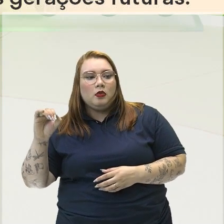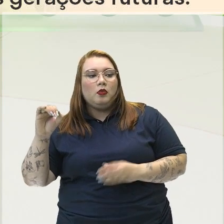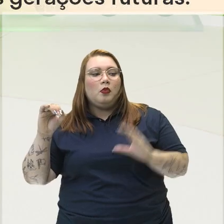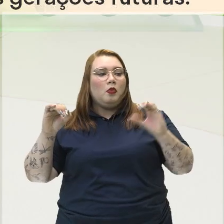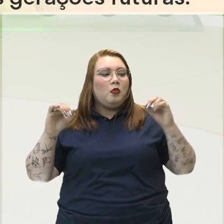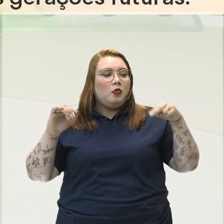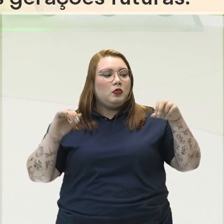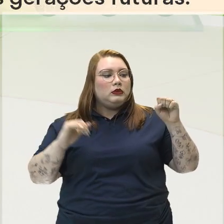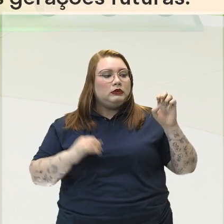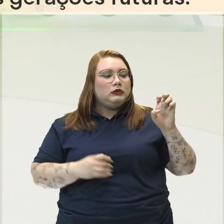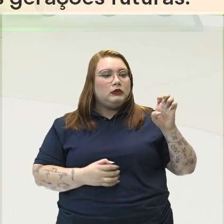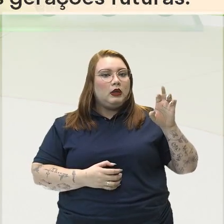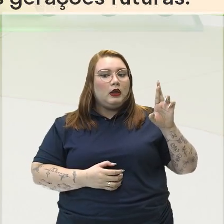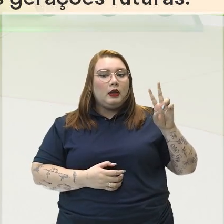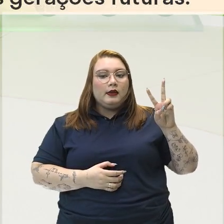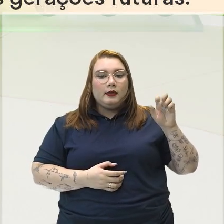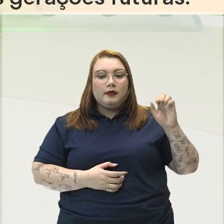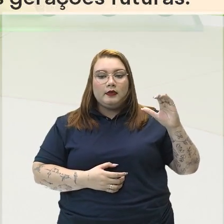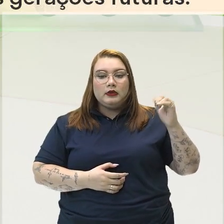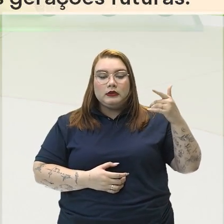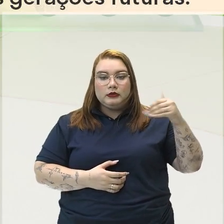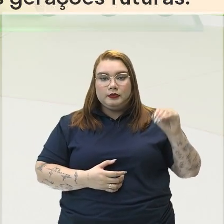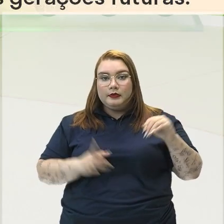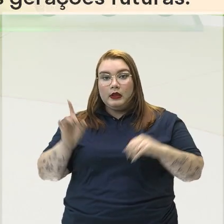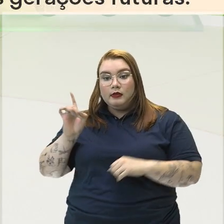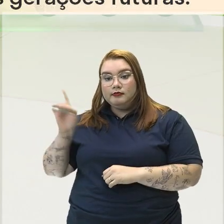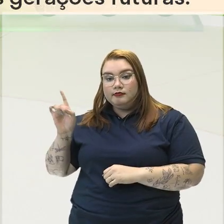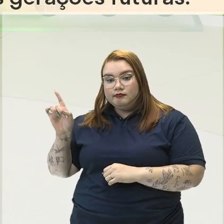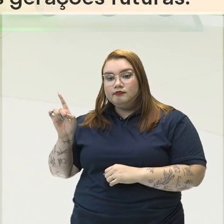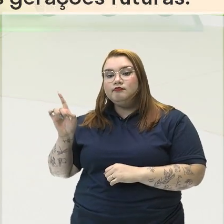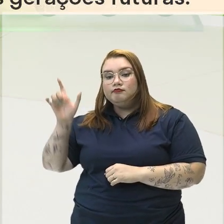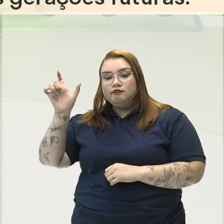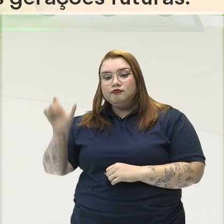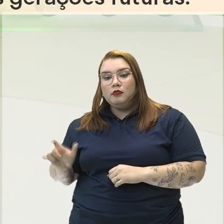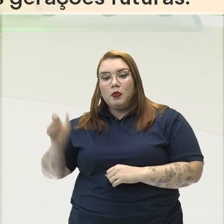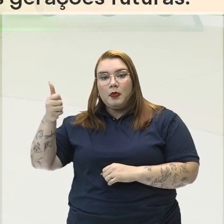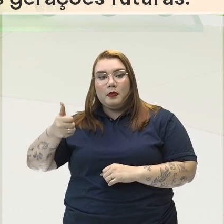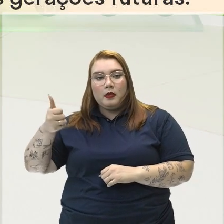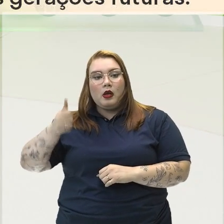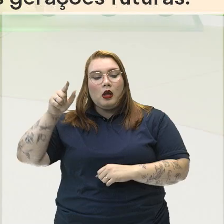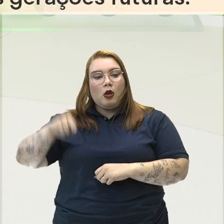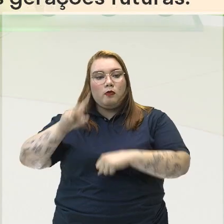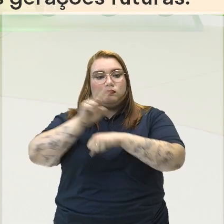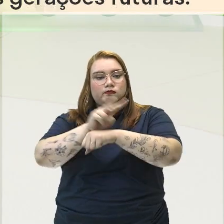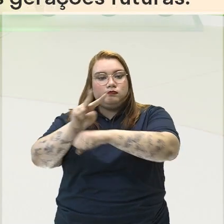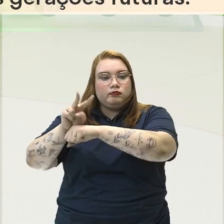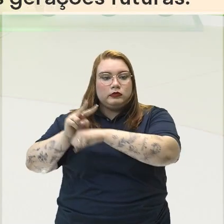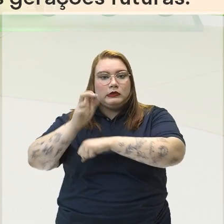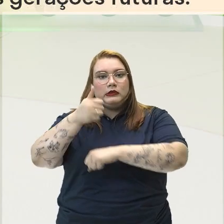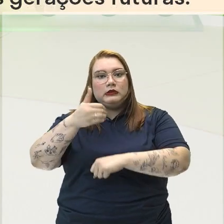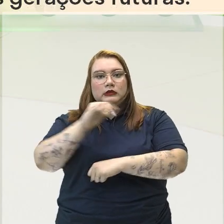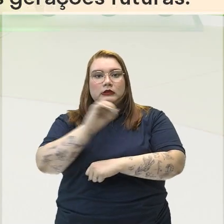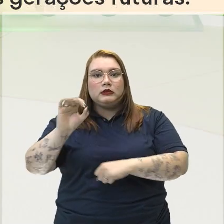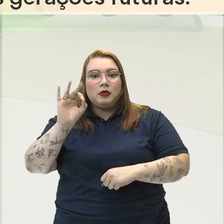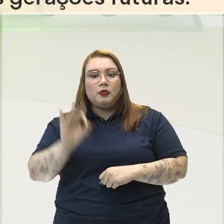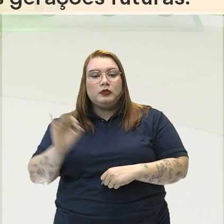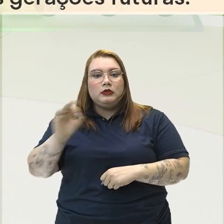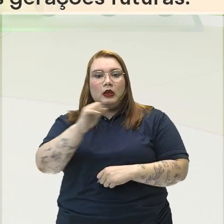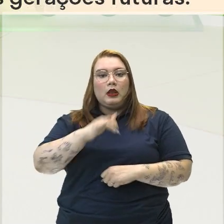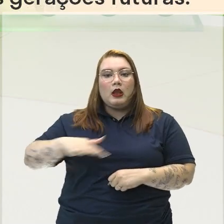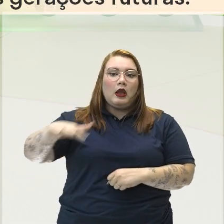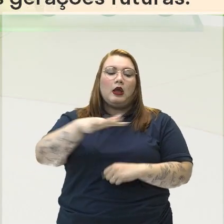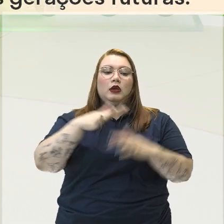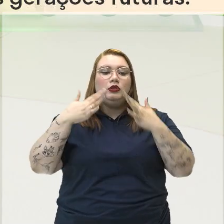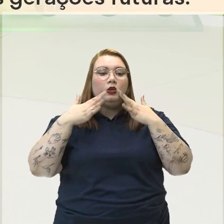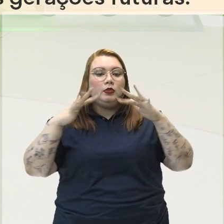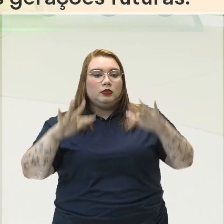gente observa aqui que a preservação é a proteção integral de áreas naturais.